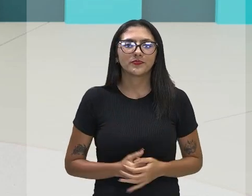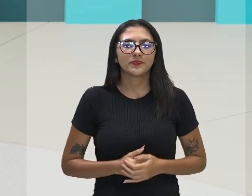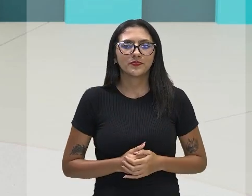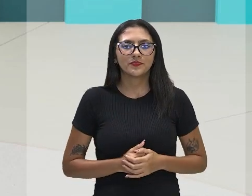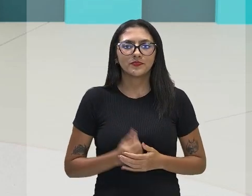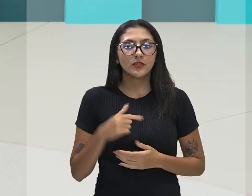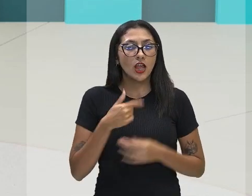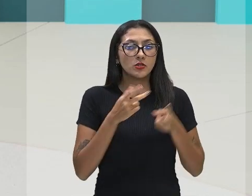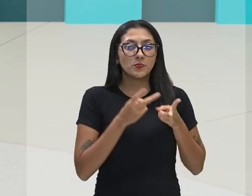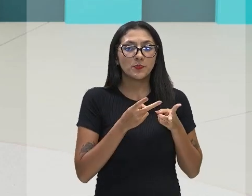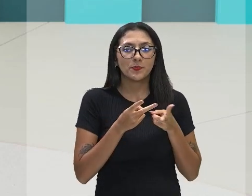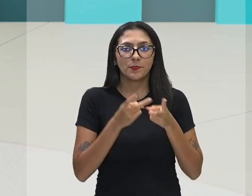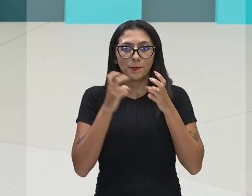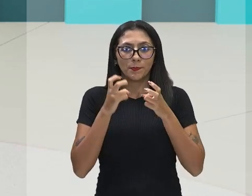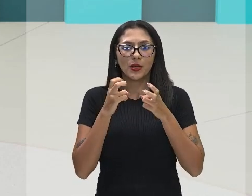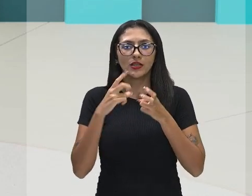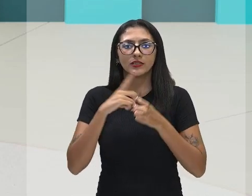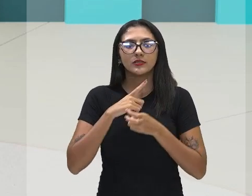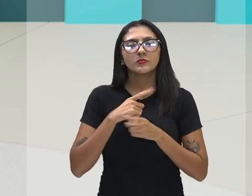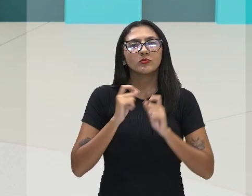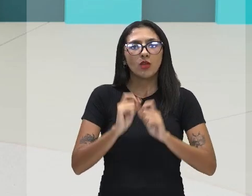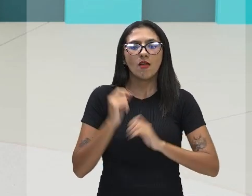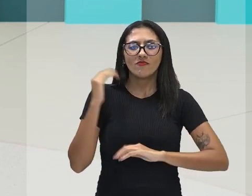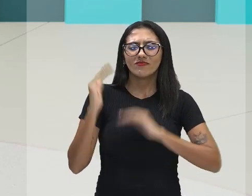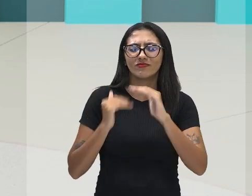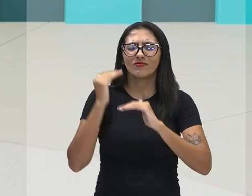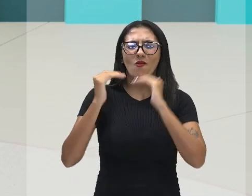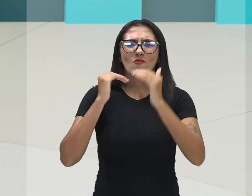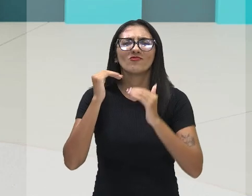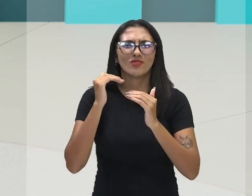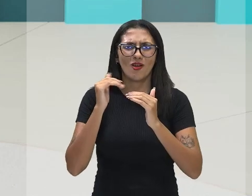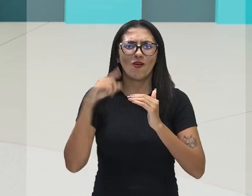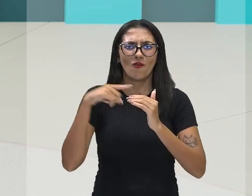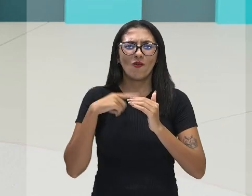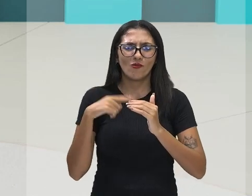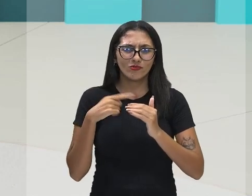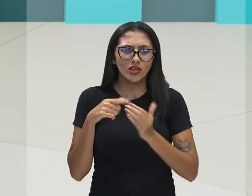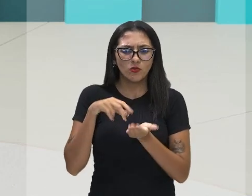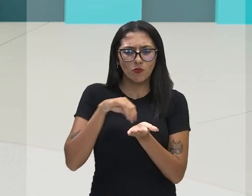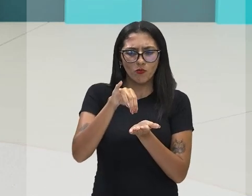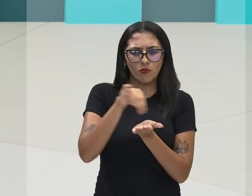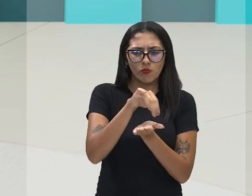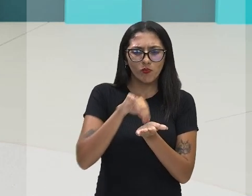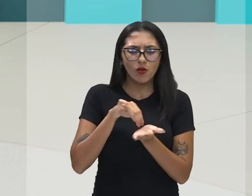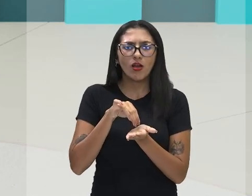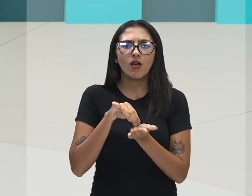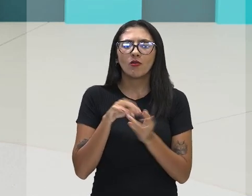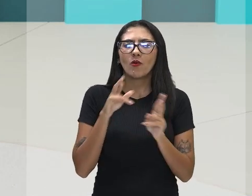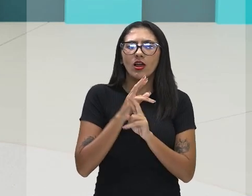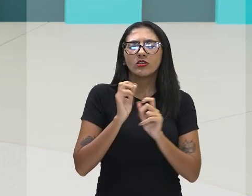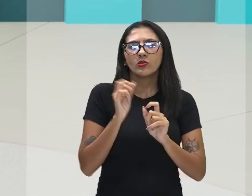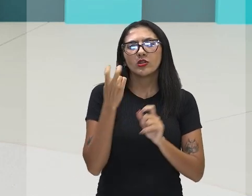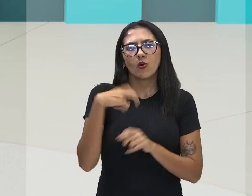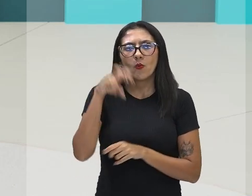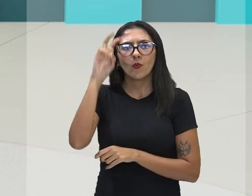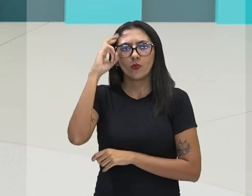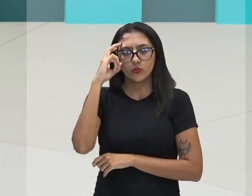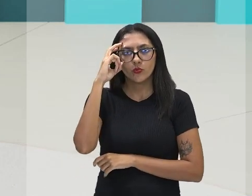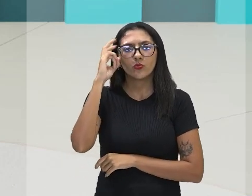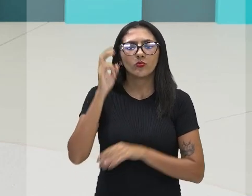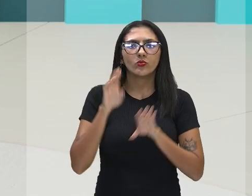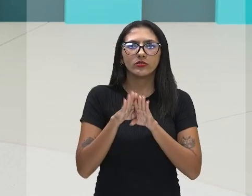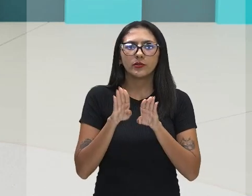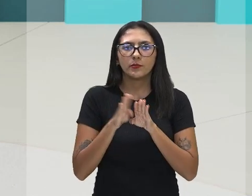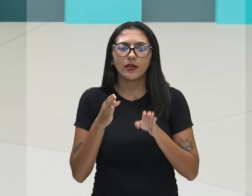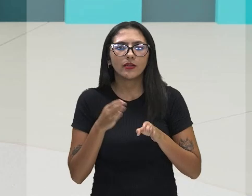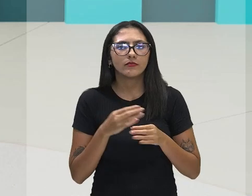percebe aí a evolução do xadrez agregando elementos da cultura, agregando elementos do